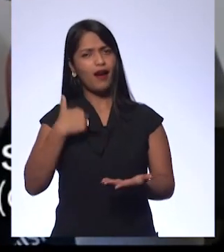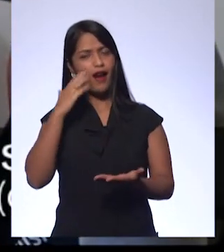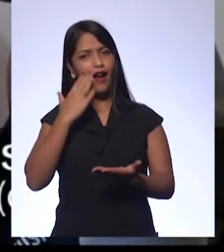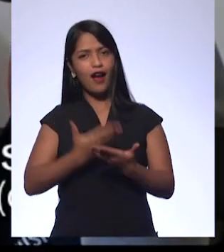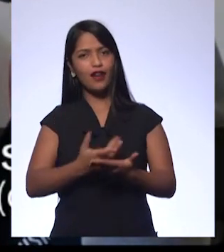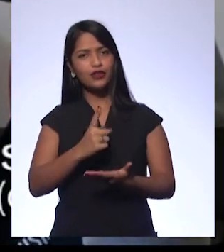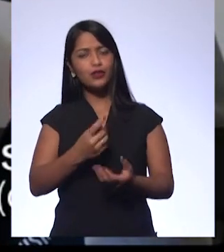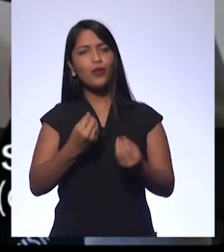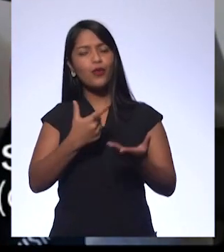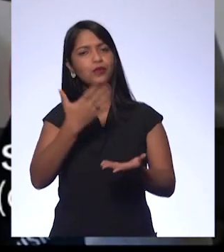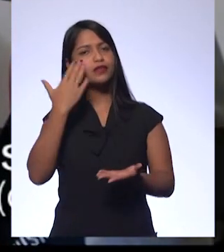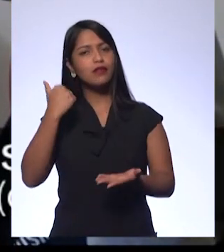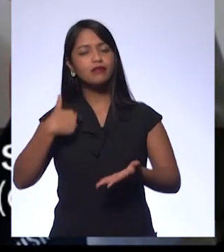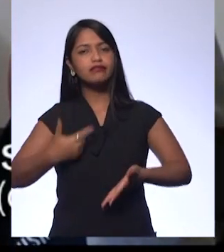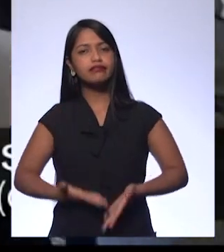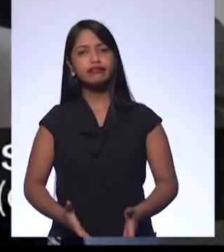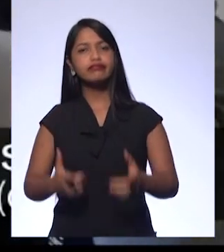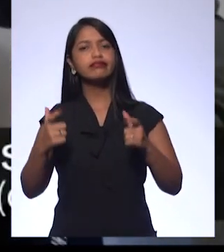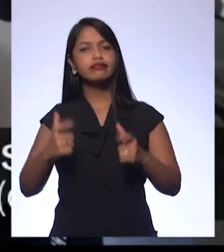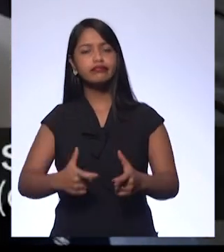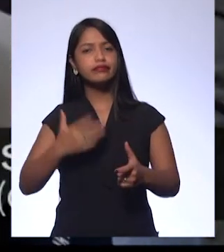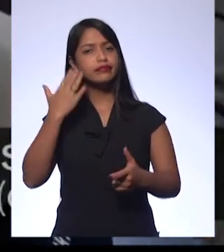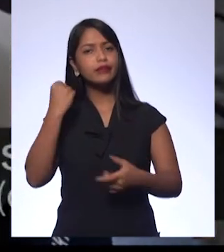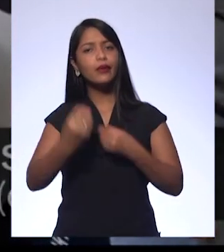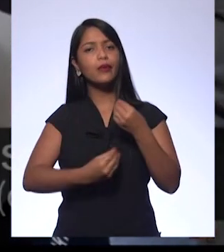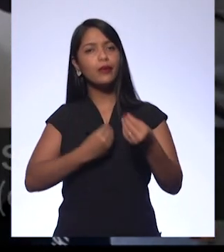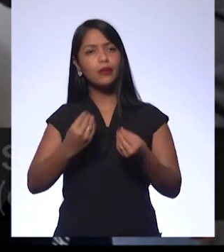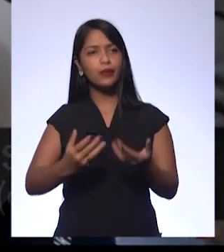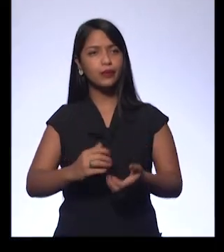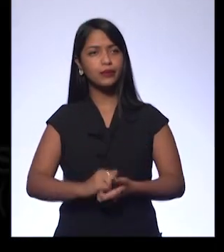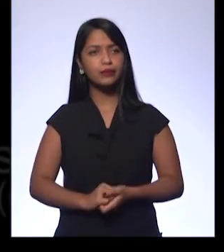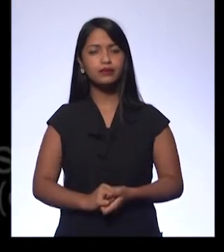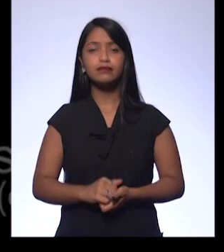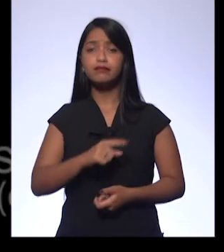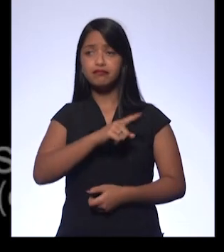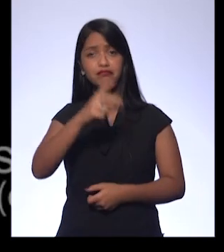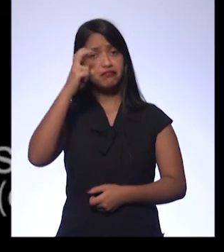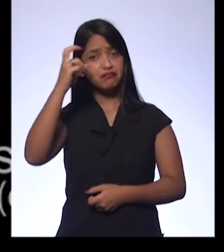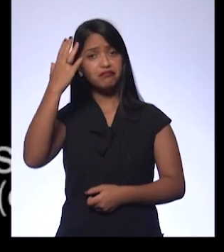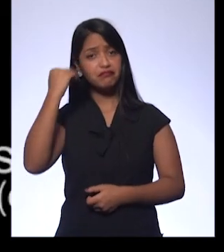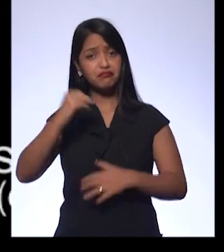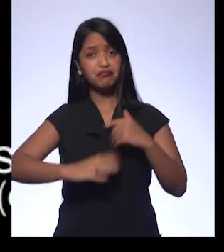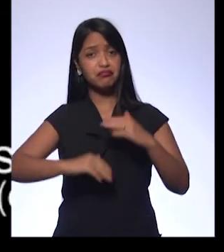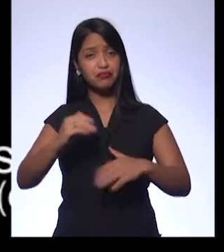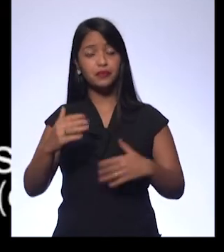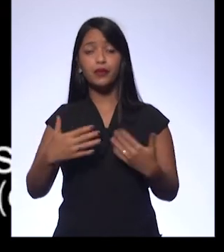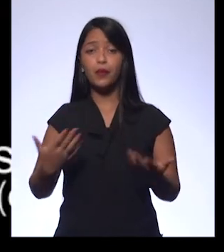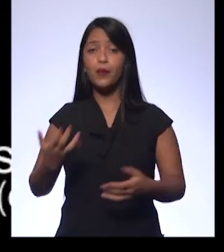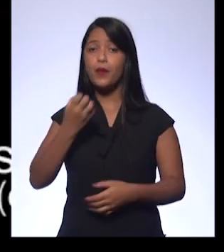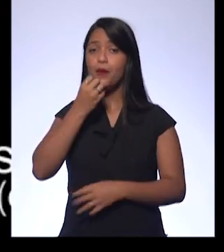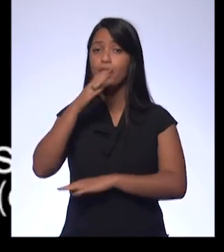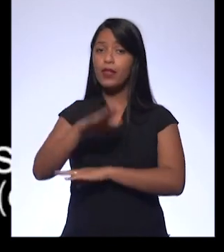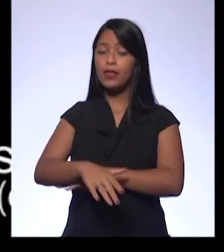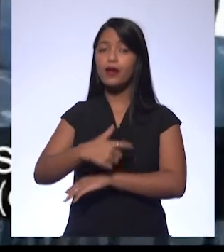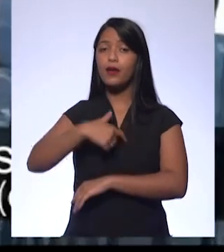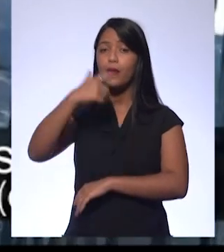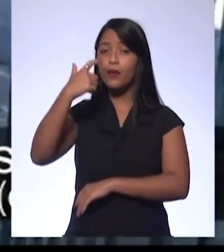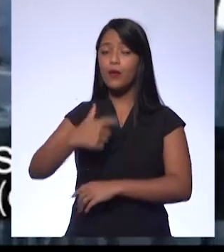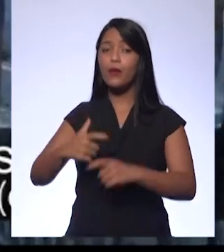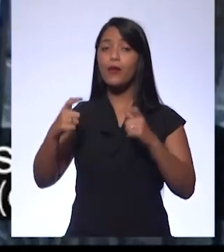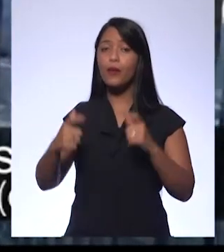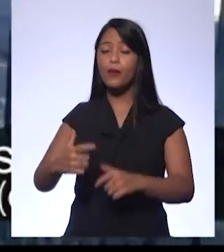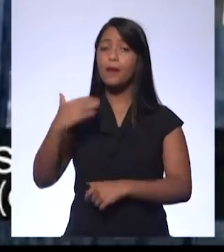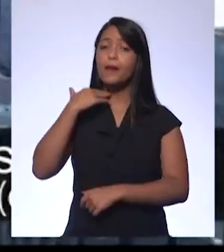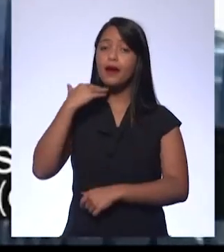acredito. Como que você sabe onde que eu sou? Muito sabia, não é? Olá, boa tarde. Aqui quem vos fala é da agência bancária. Boa